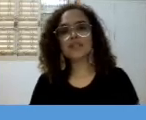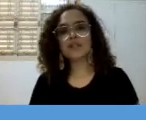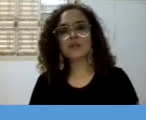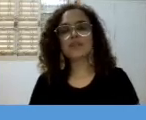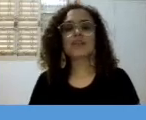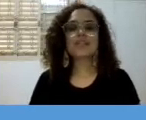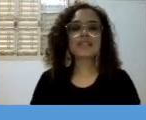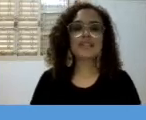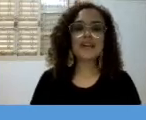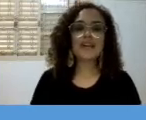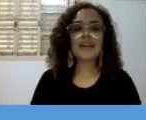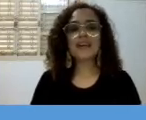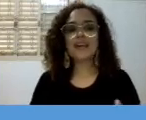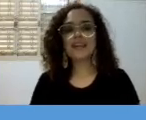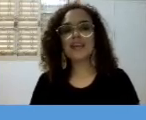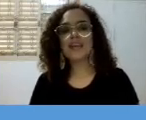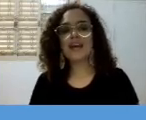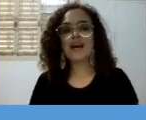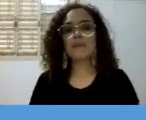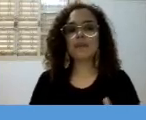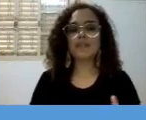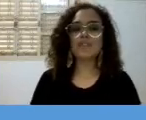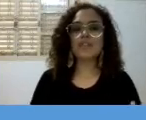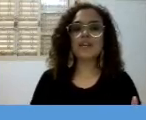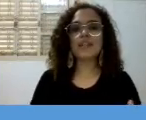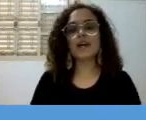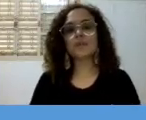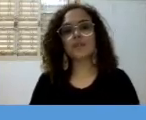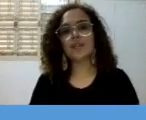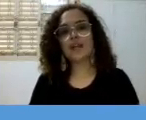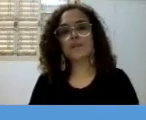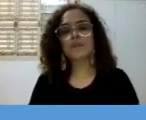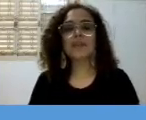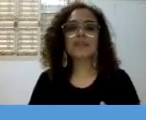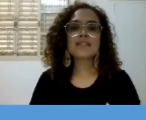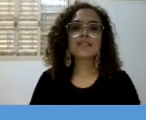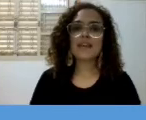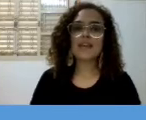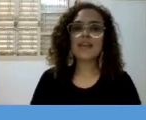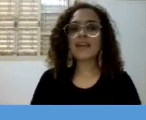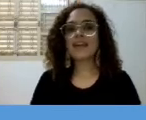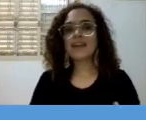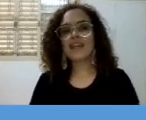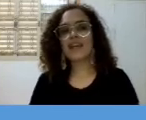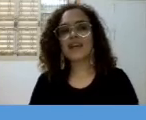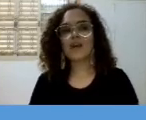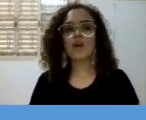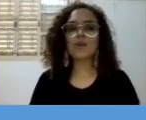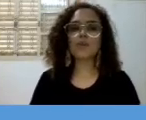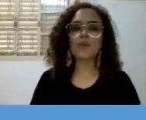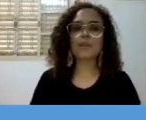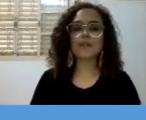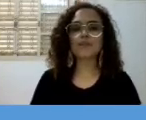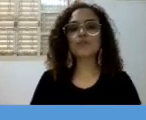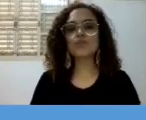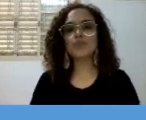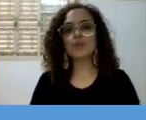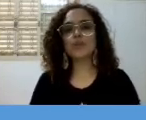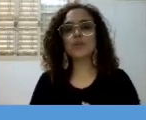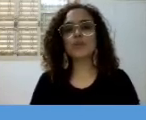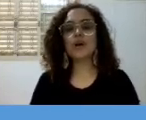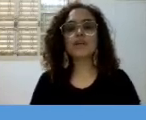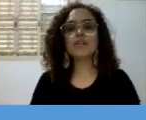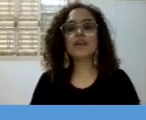para o sertão. Sereia, aprendi a namorar. Sereia com um aperto